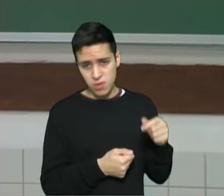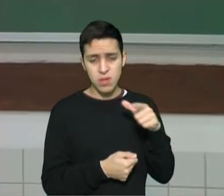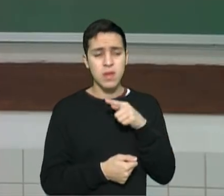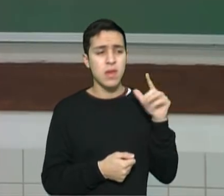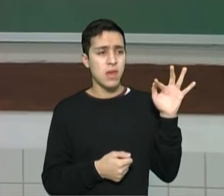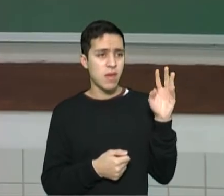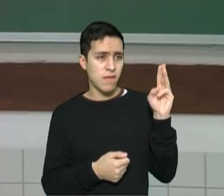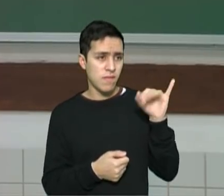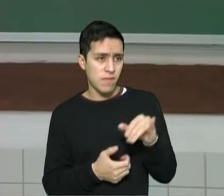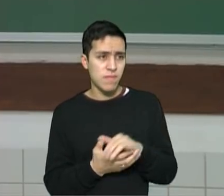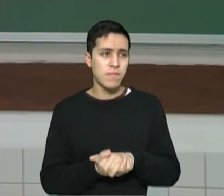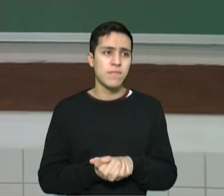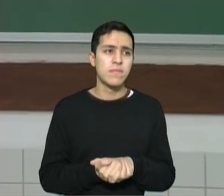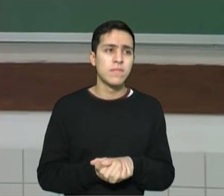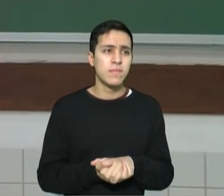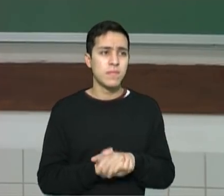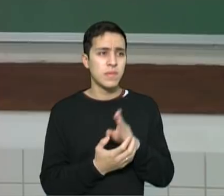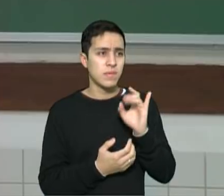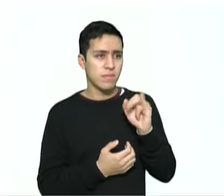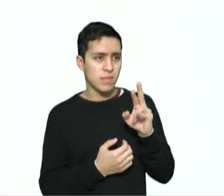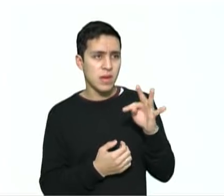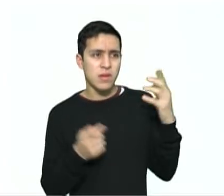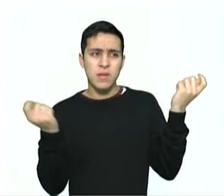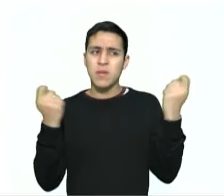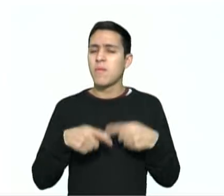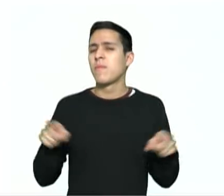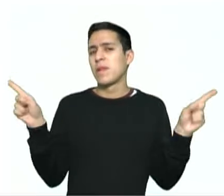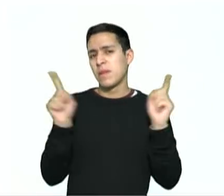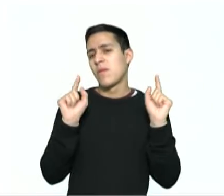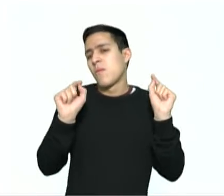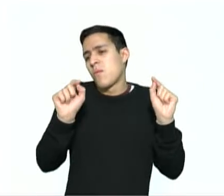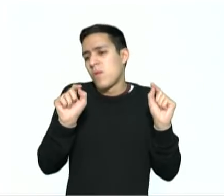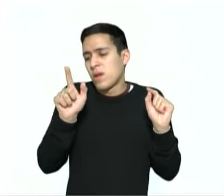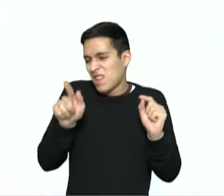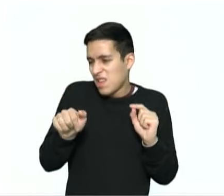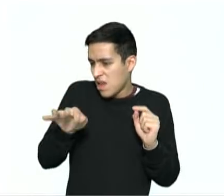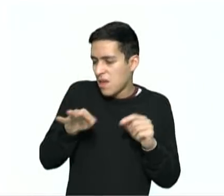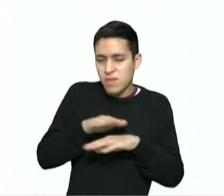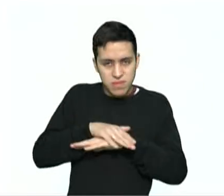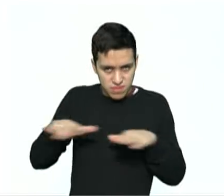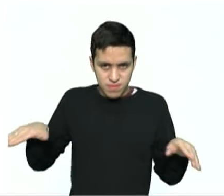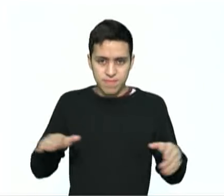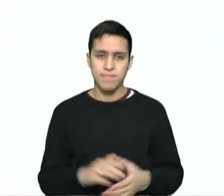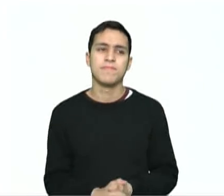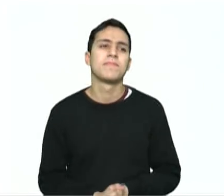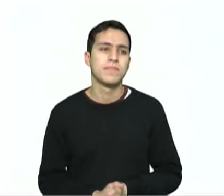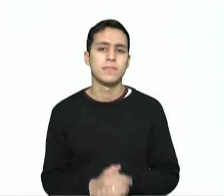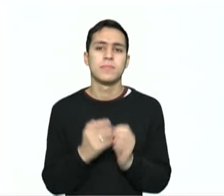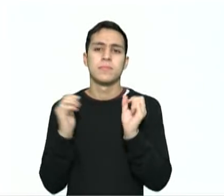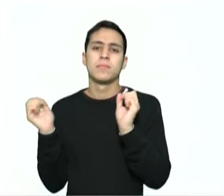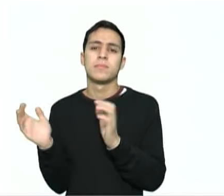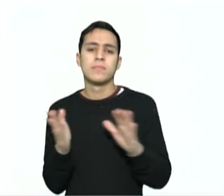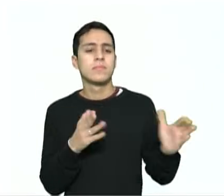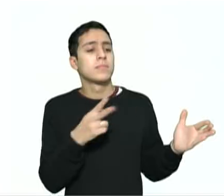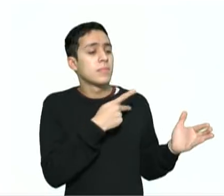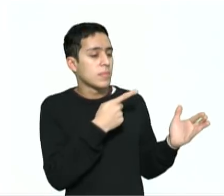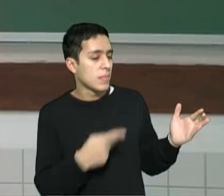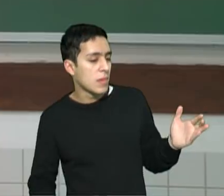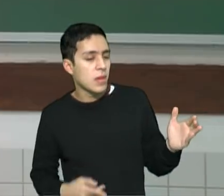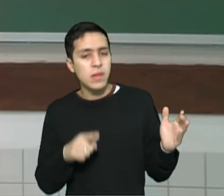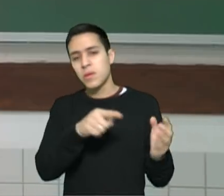FMI e o BIRD, não há necessidade mais da existência do GATT, então ele acabou. A presidência